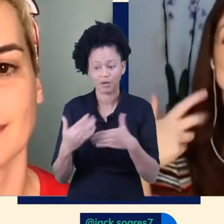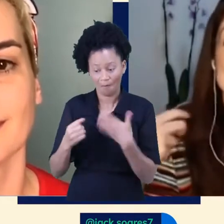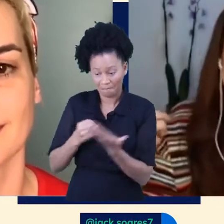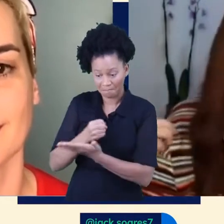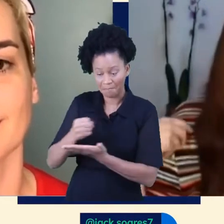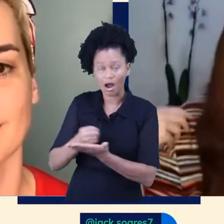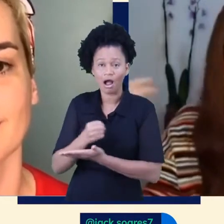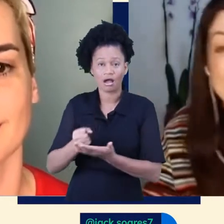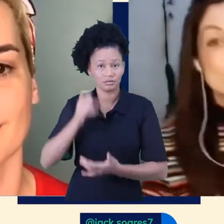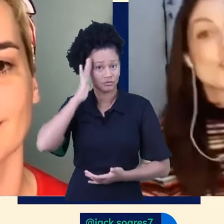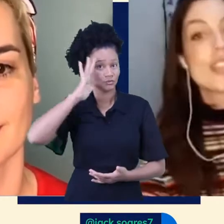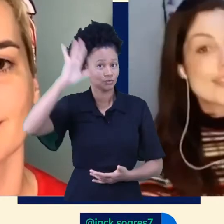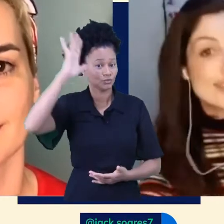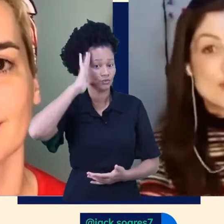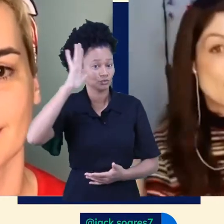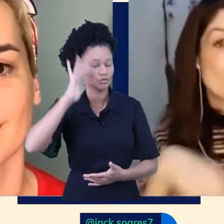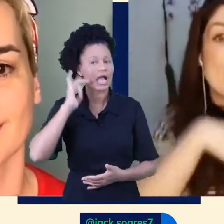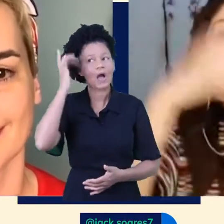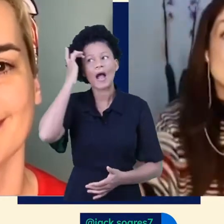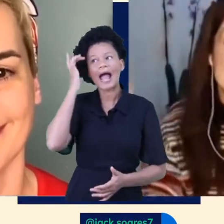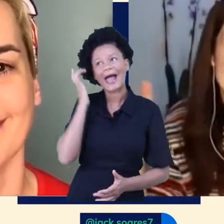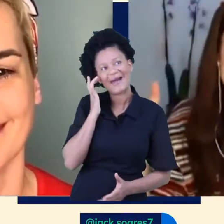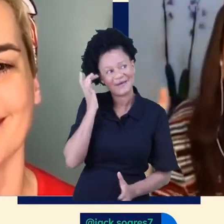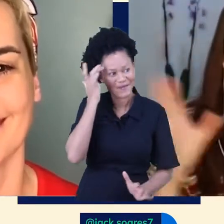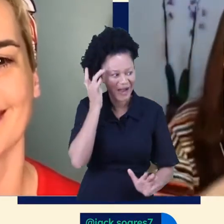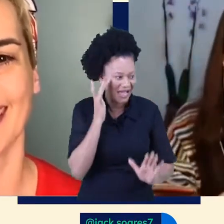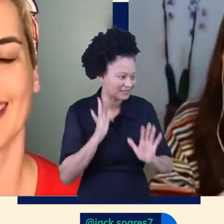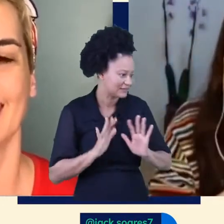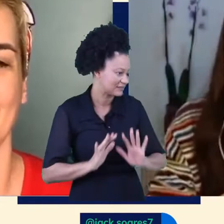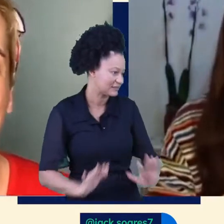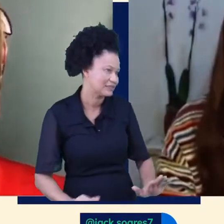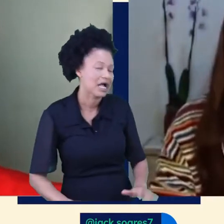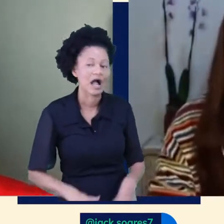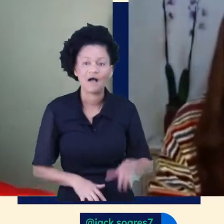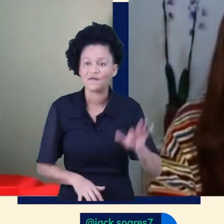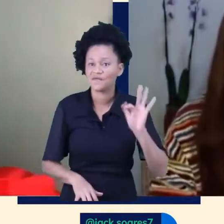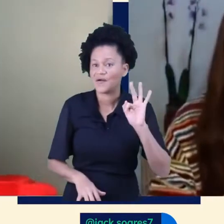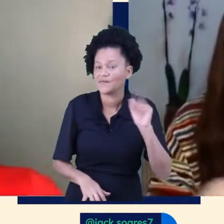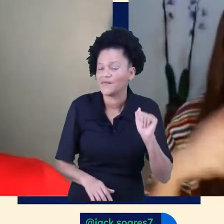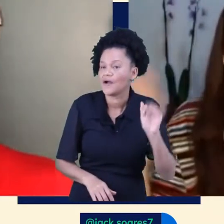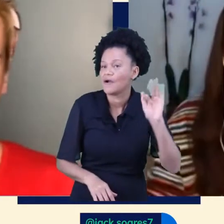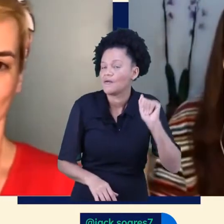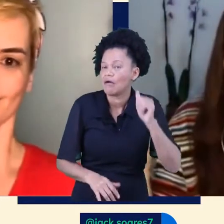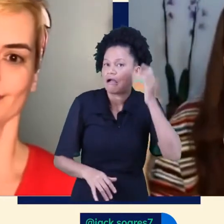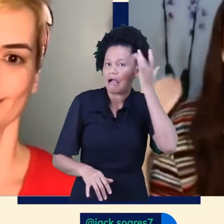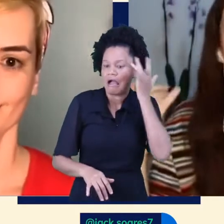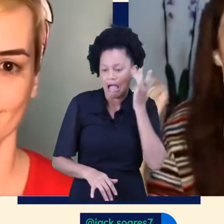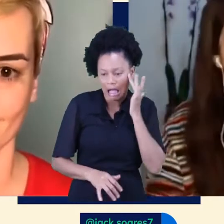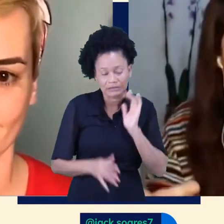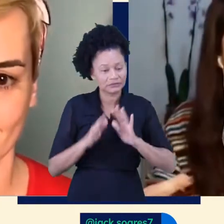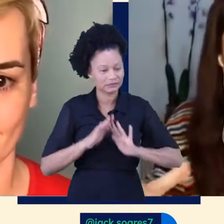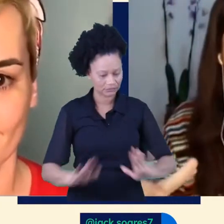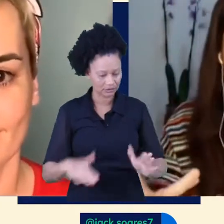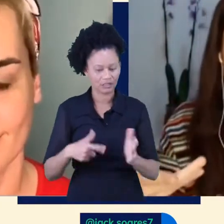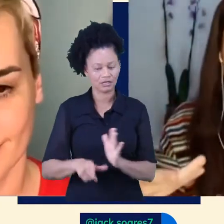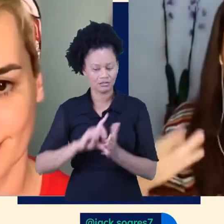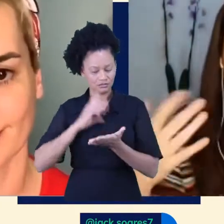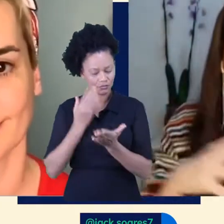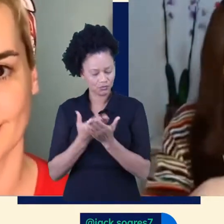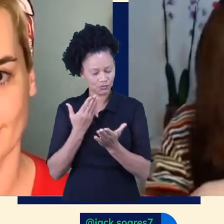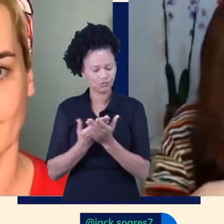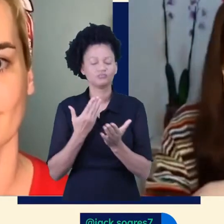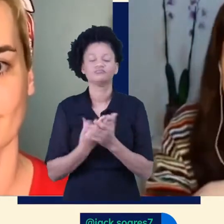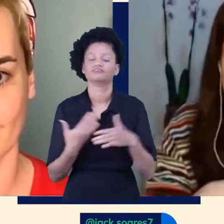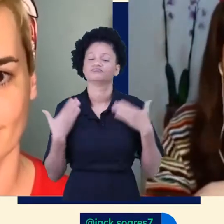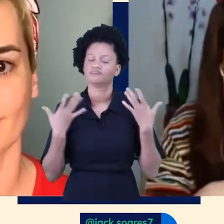um achismo. Ah, eu acho que é assim, a Fafá acha que é assim. A gente estuda muito, né? Então a gente está aqui porque a gente tem formação e